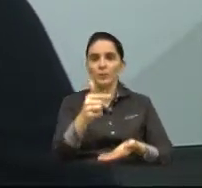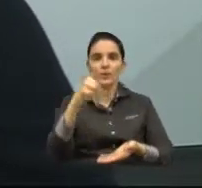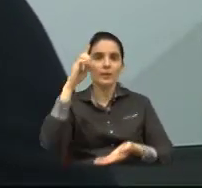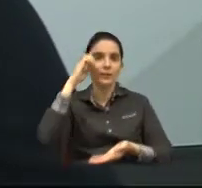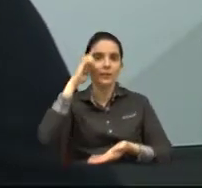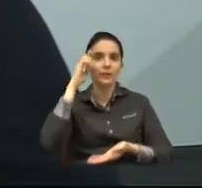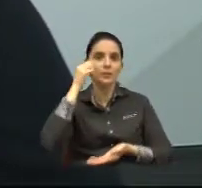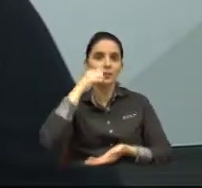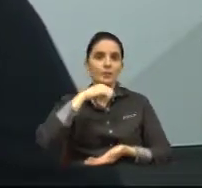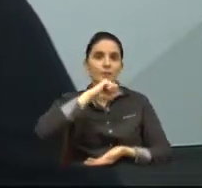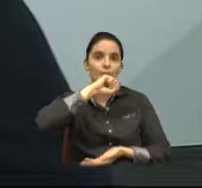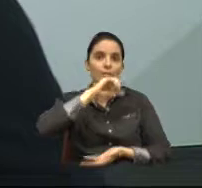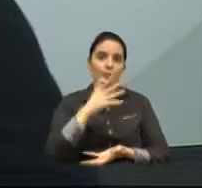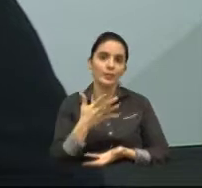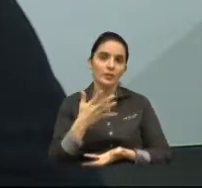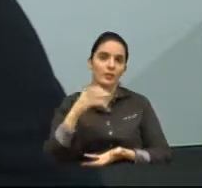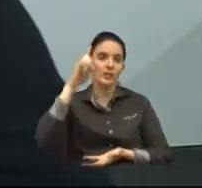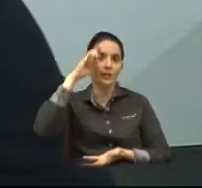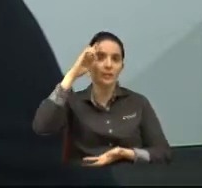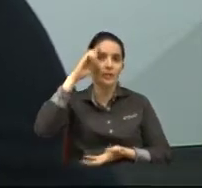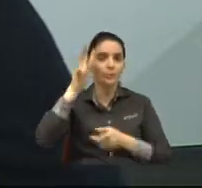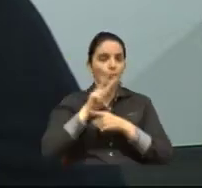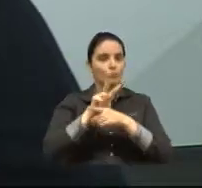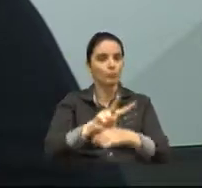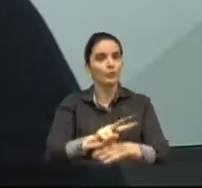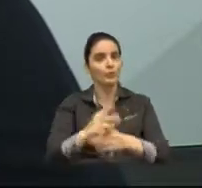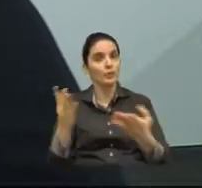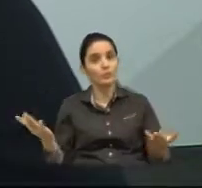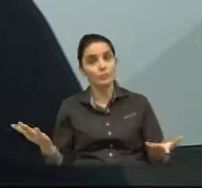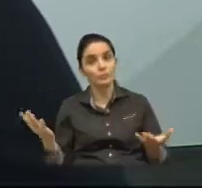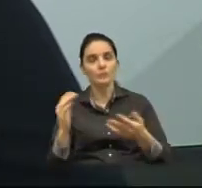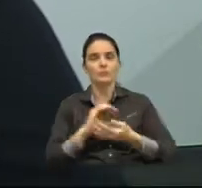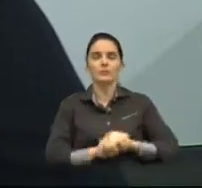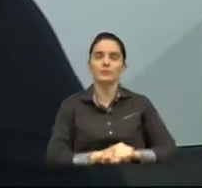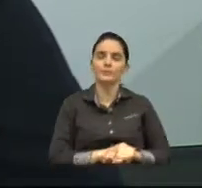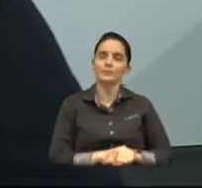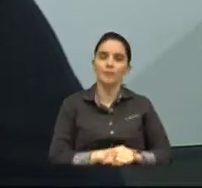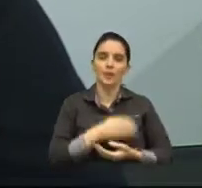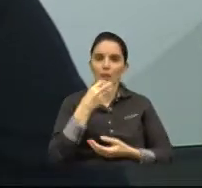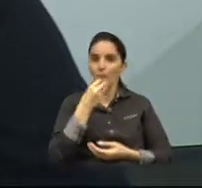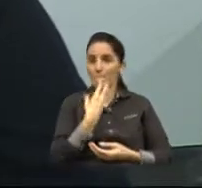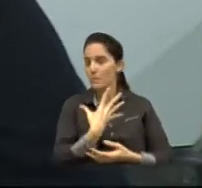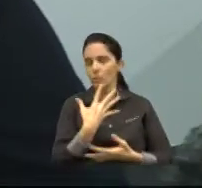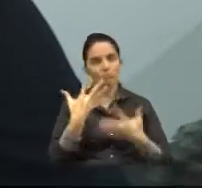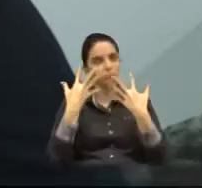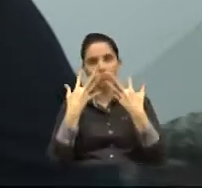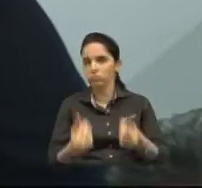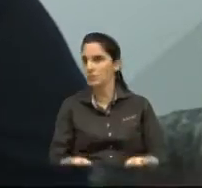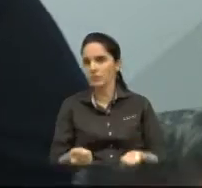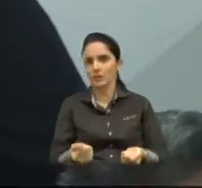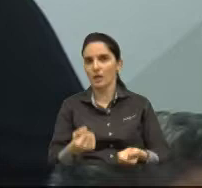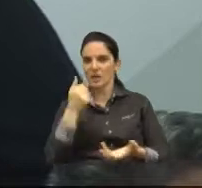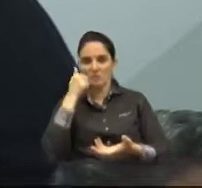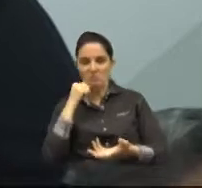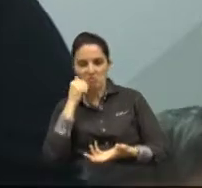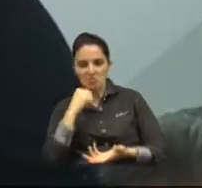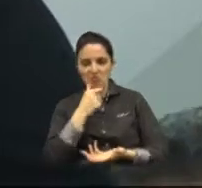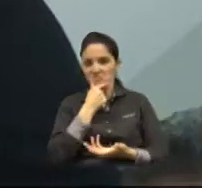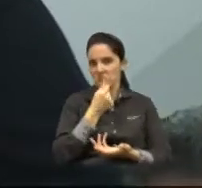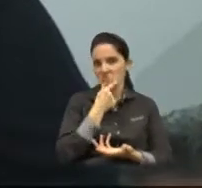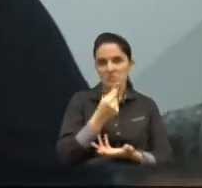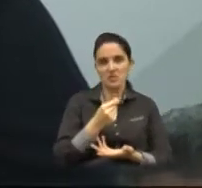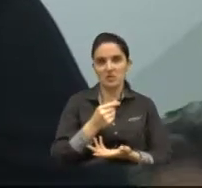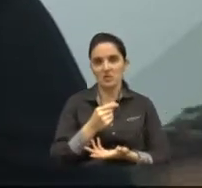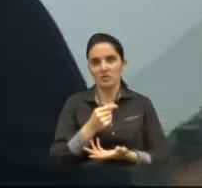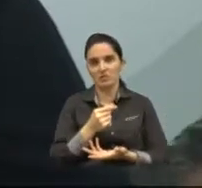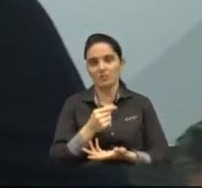Seria o Dia do Cuidador. Então, graças à não aceitação de ideologia de gênero, nós podemos comemorar, como o Estevão